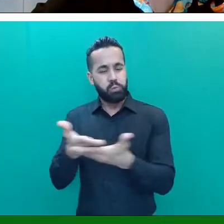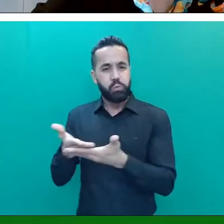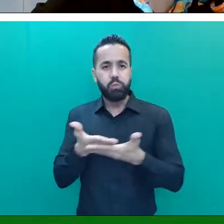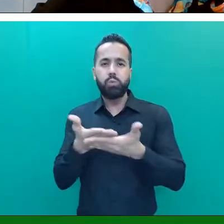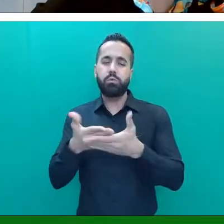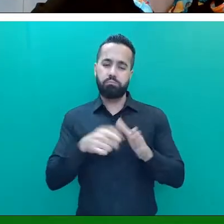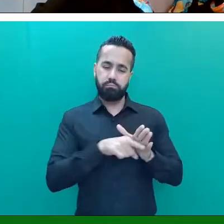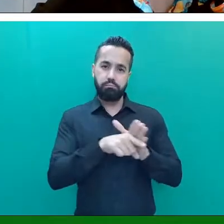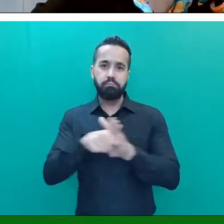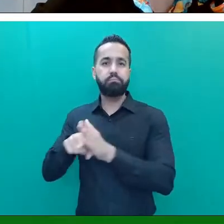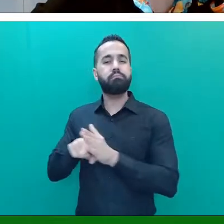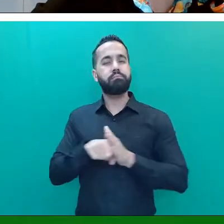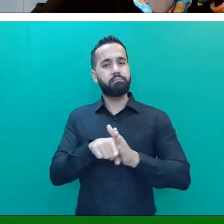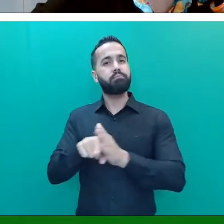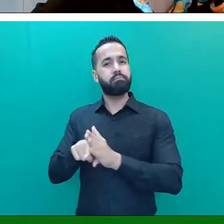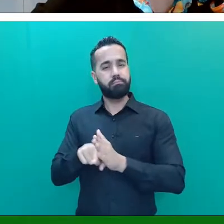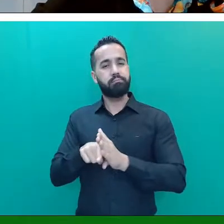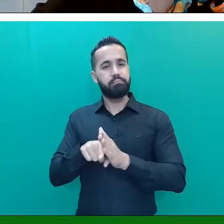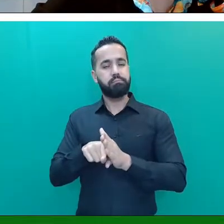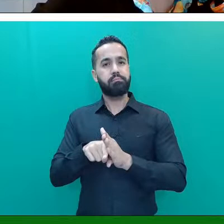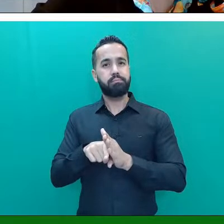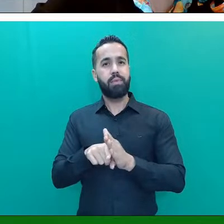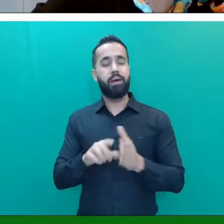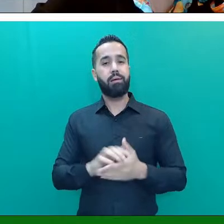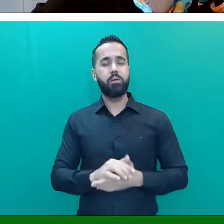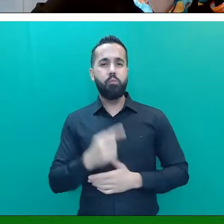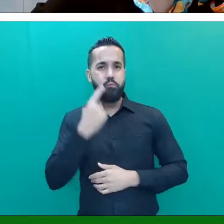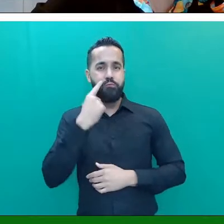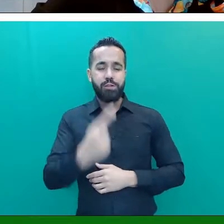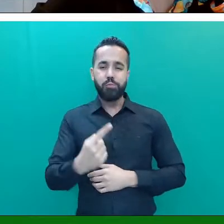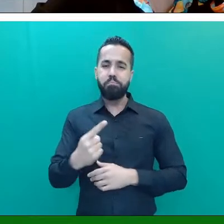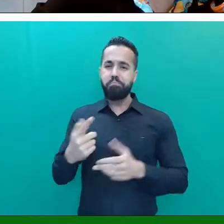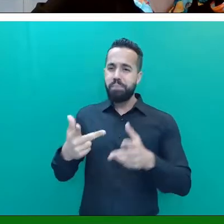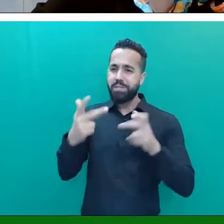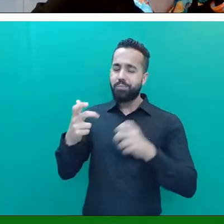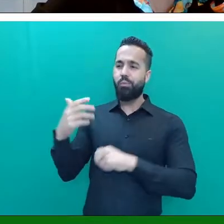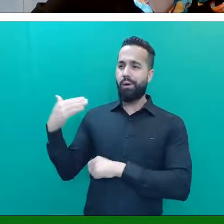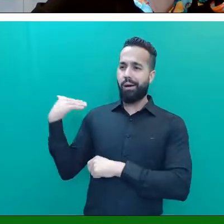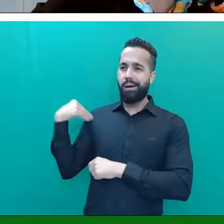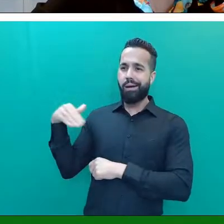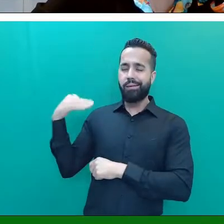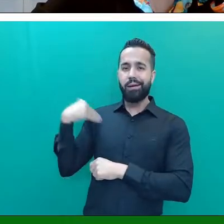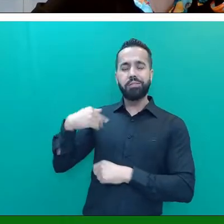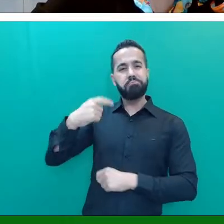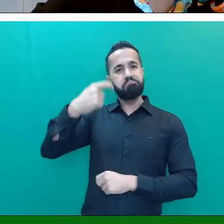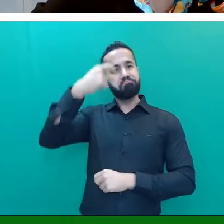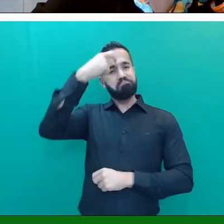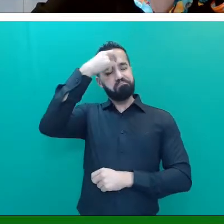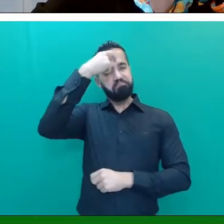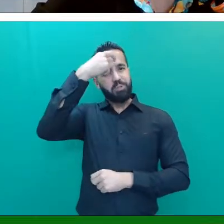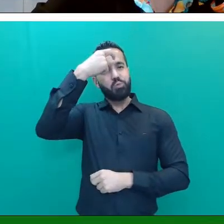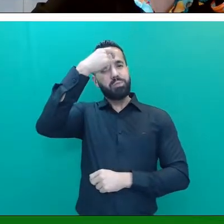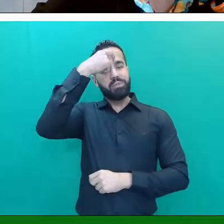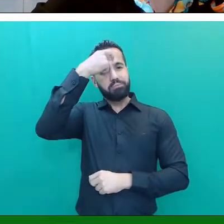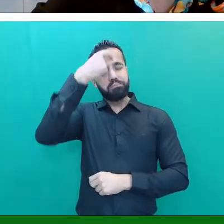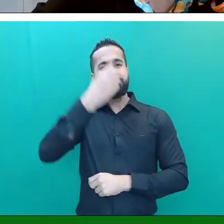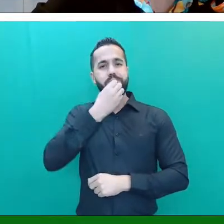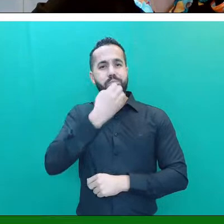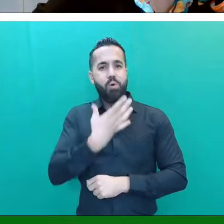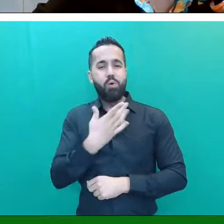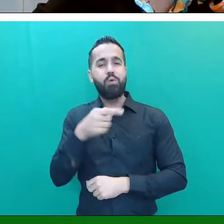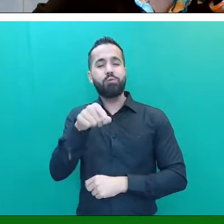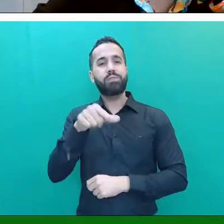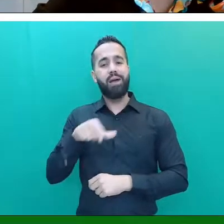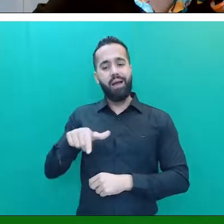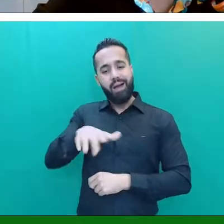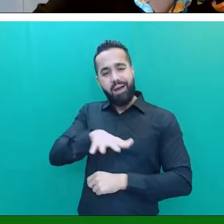E, ao mesmo tempo, eu noto em você a maturidade daquela pessoa que, estando numa área menos